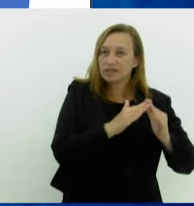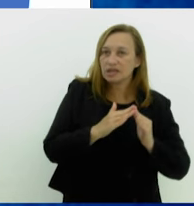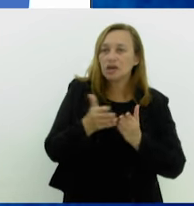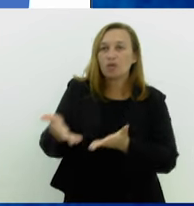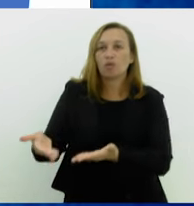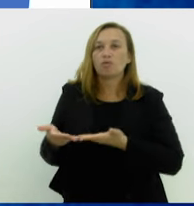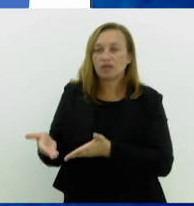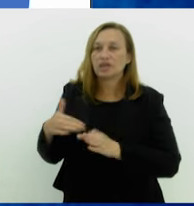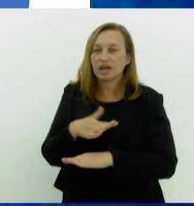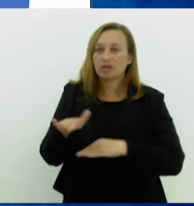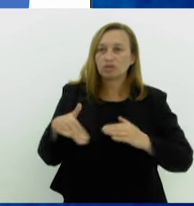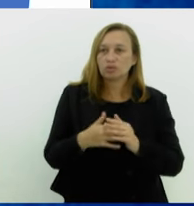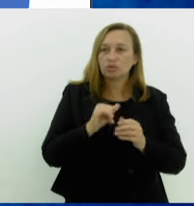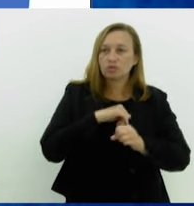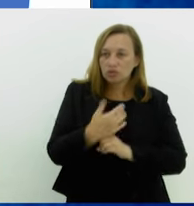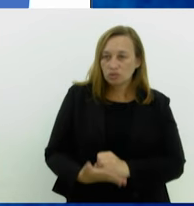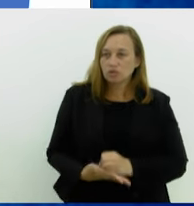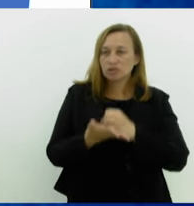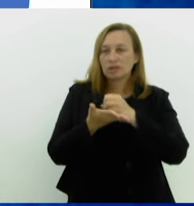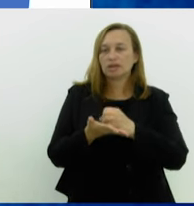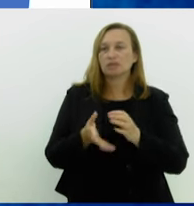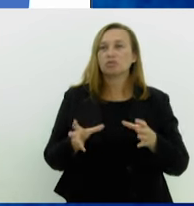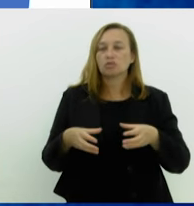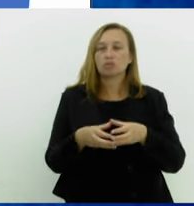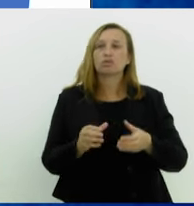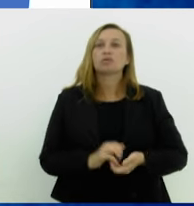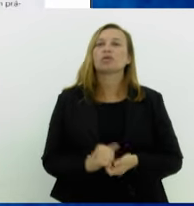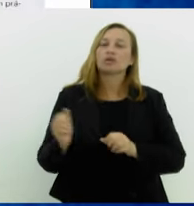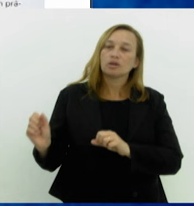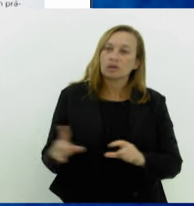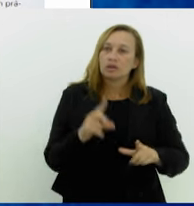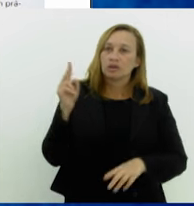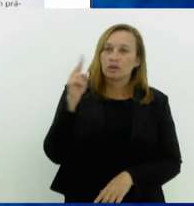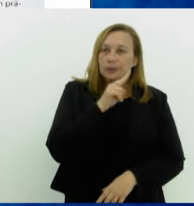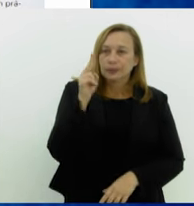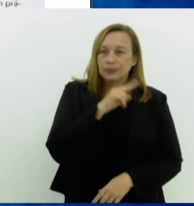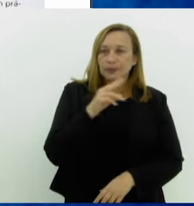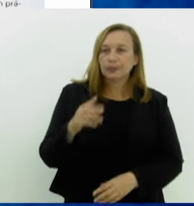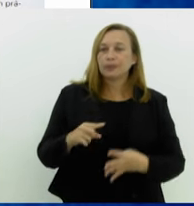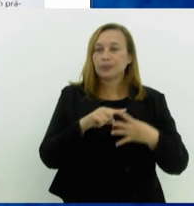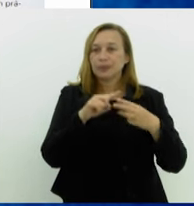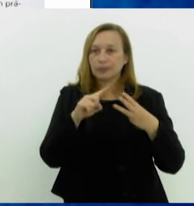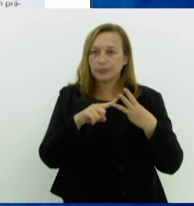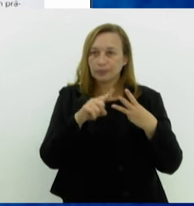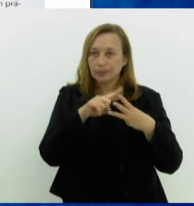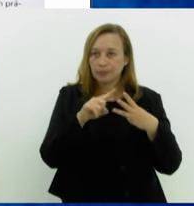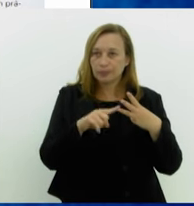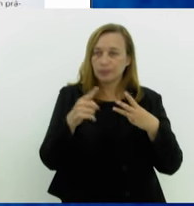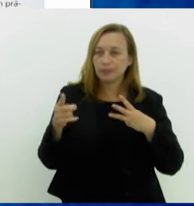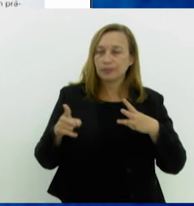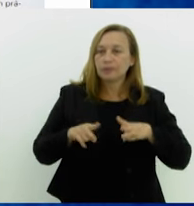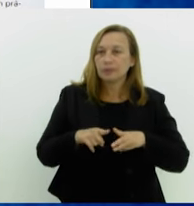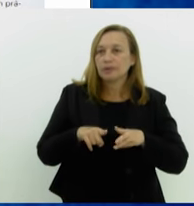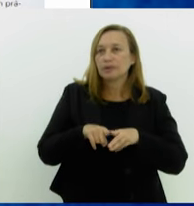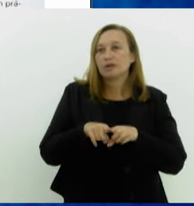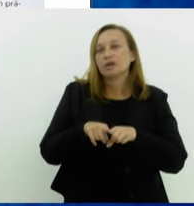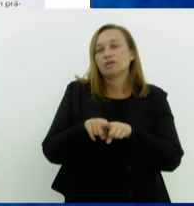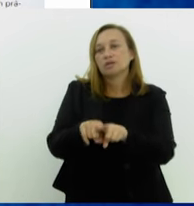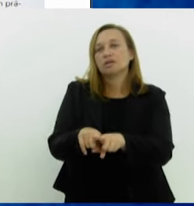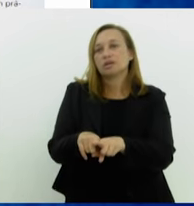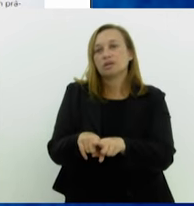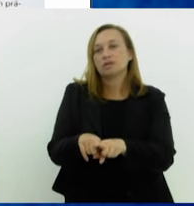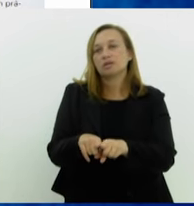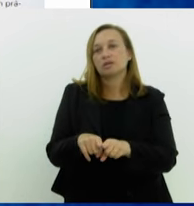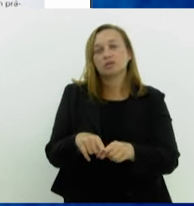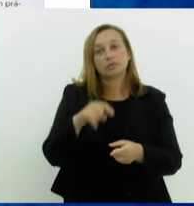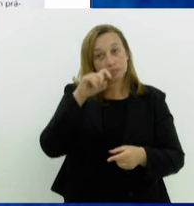comunidade inteira que se sustenta dessa forma pode passar eu vou falar bem rapidamente três formas dessa que essa parceria com a procuradoria geral da mulher